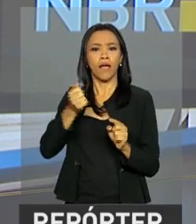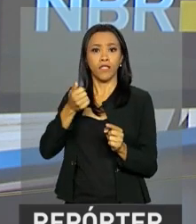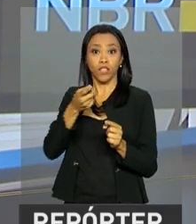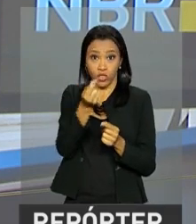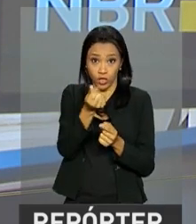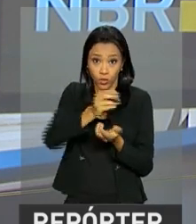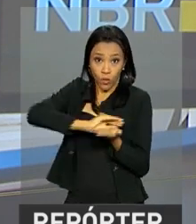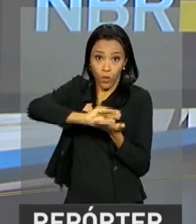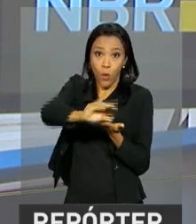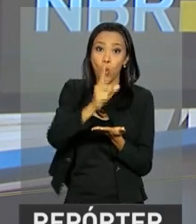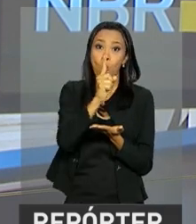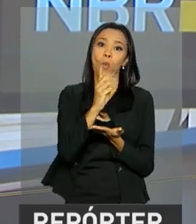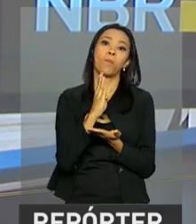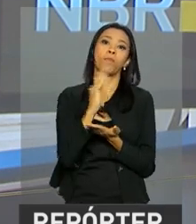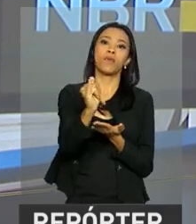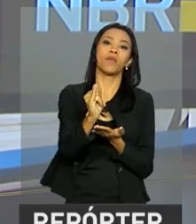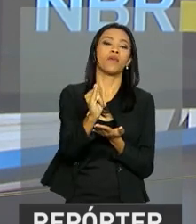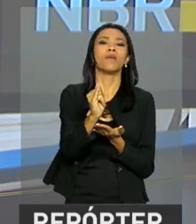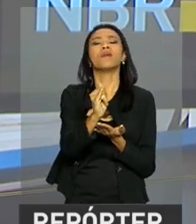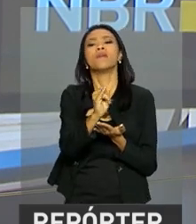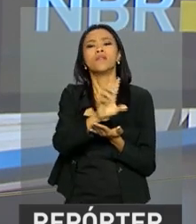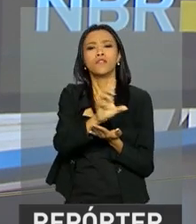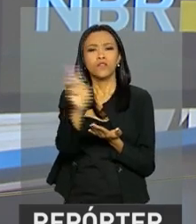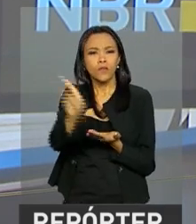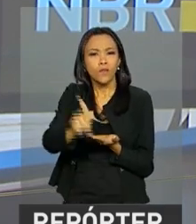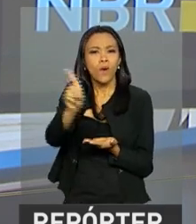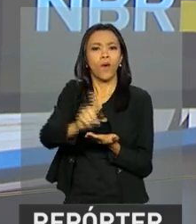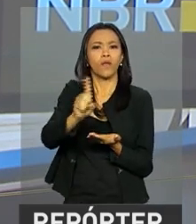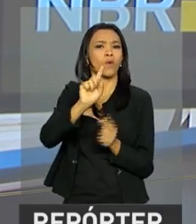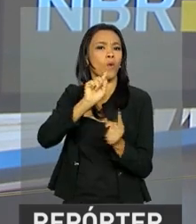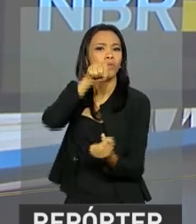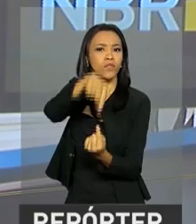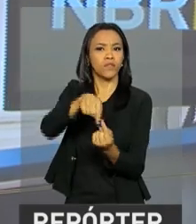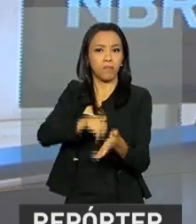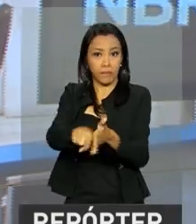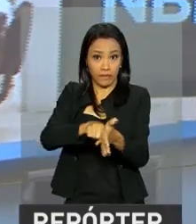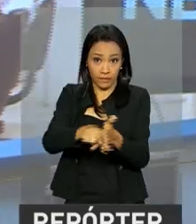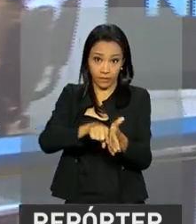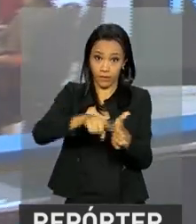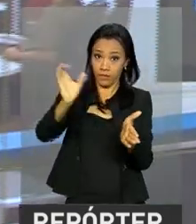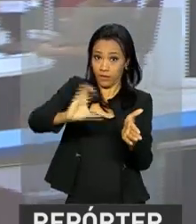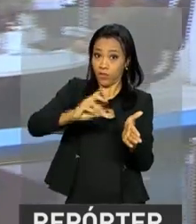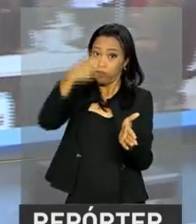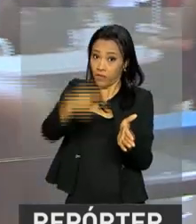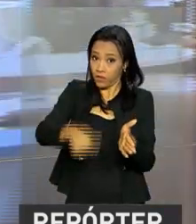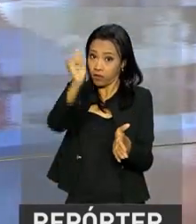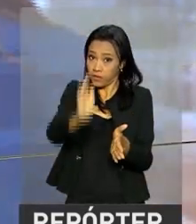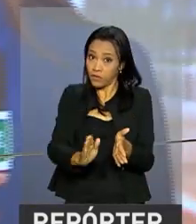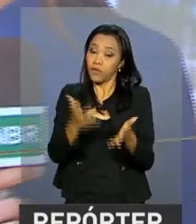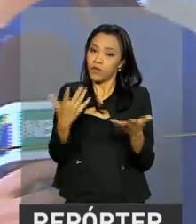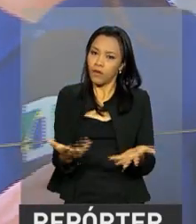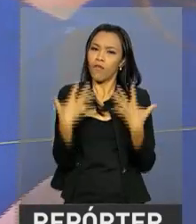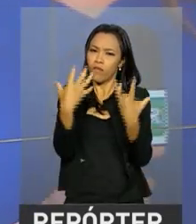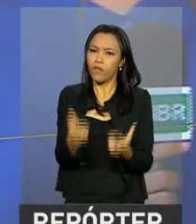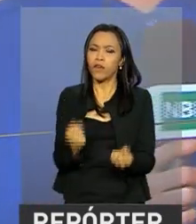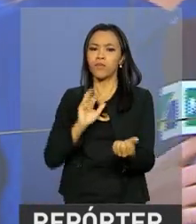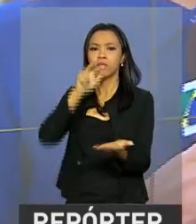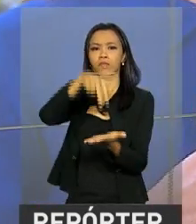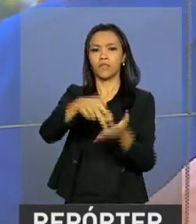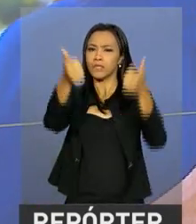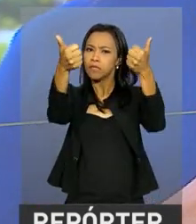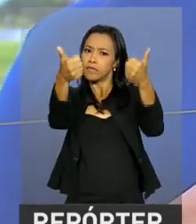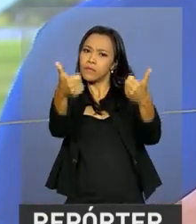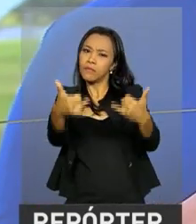US$ 1,5 bilhão para o financiamento de pesquisas científicas no país. Vamos então ao vivo ao Palácio Planalto, onde está a repórter Gabriela